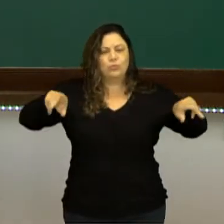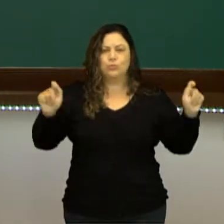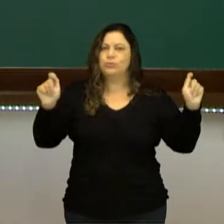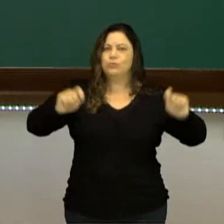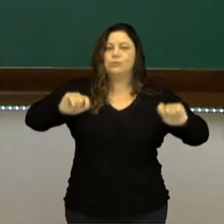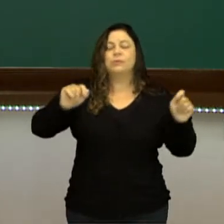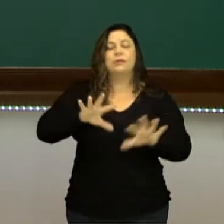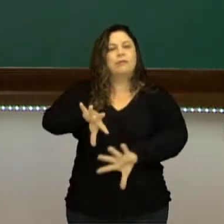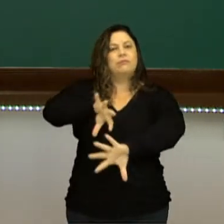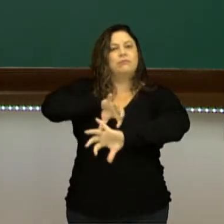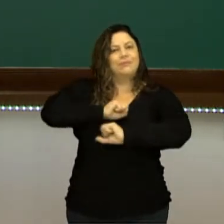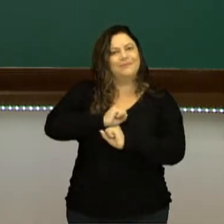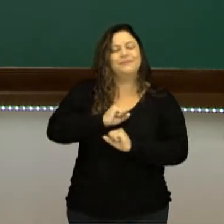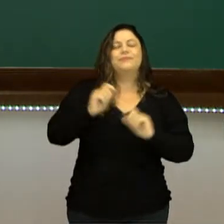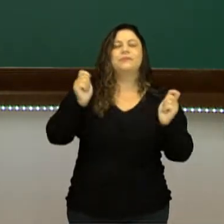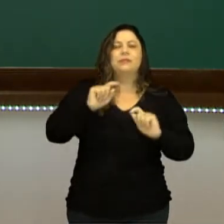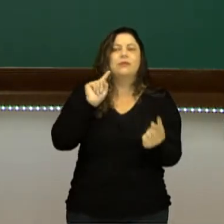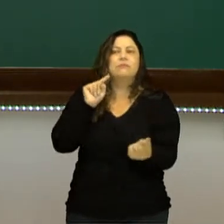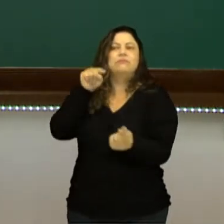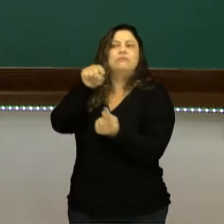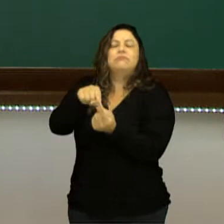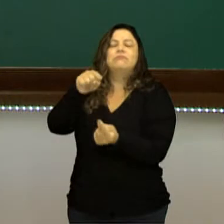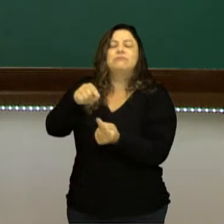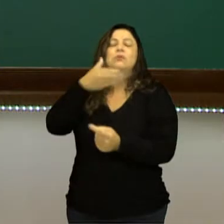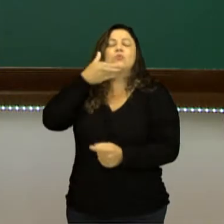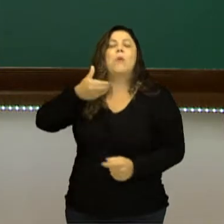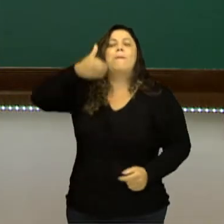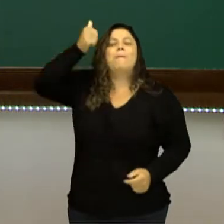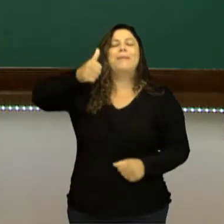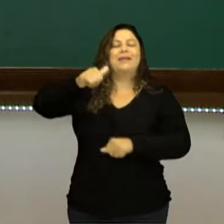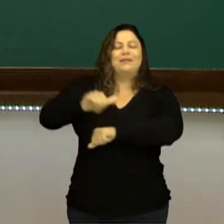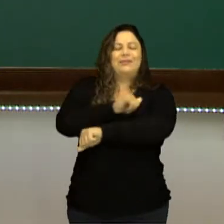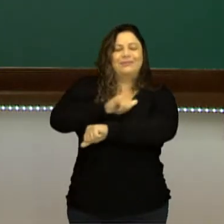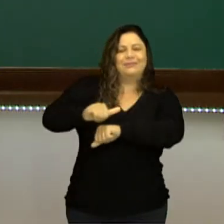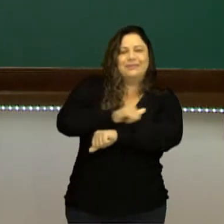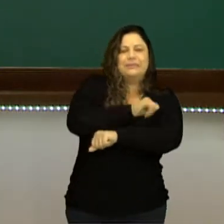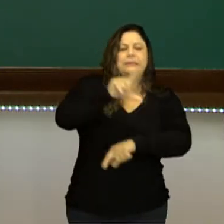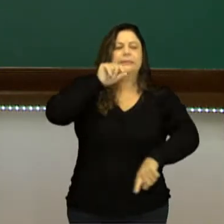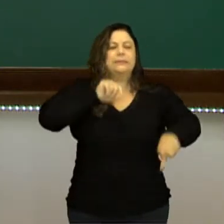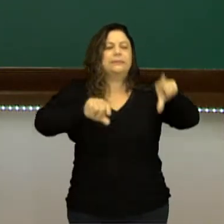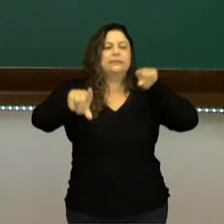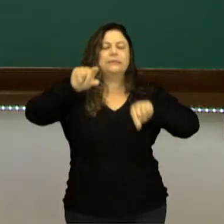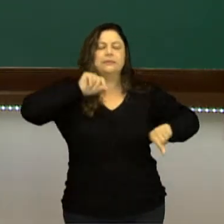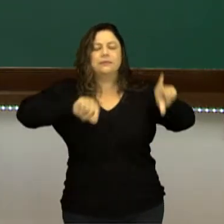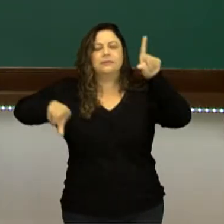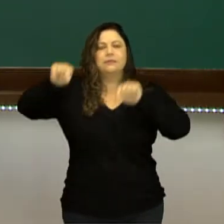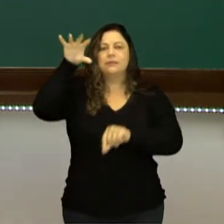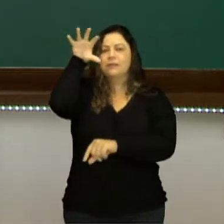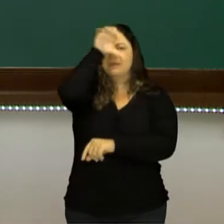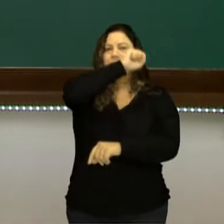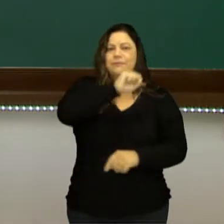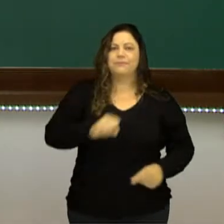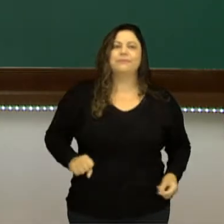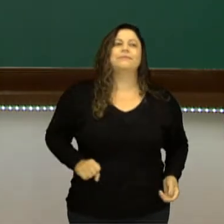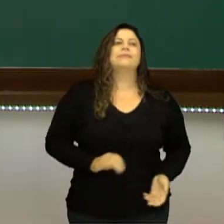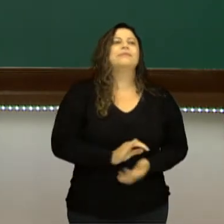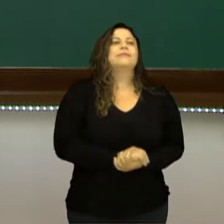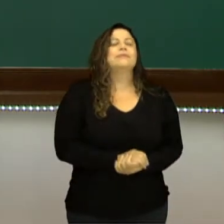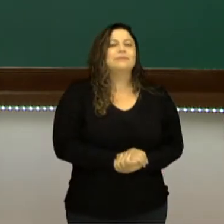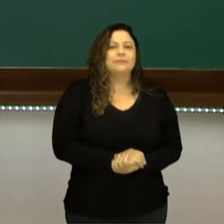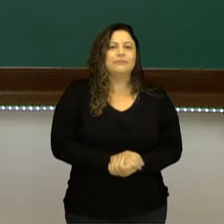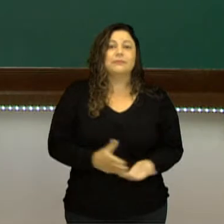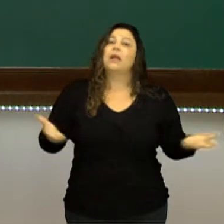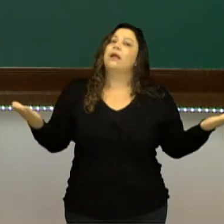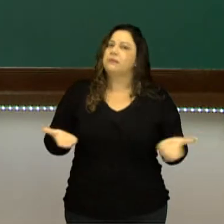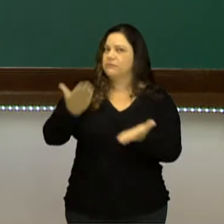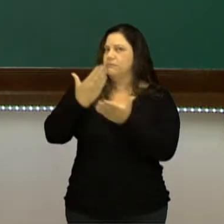se aproprie e defina qual a melhor estratégia, qual o melhor método para que a gente aprenda, né? Então aqui, ó,